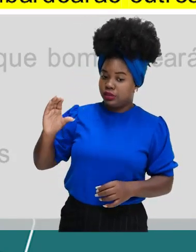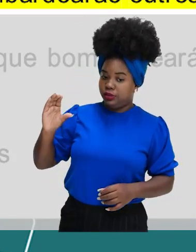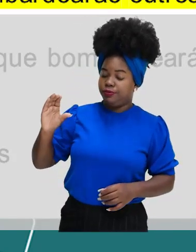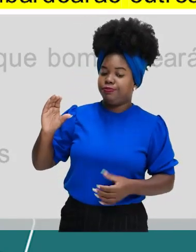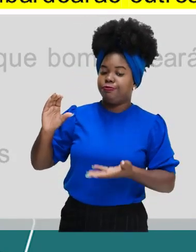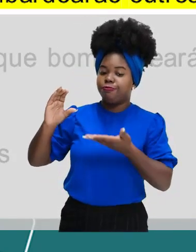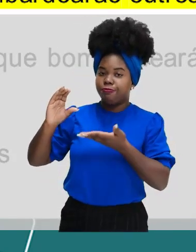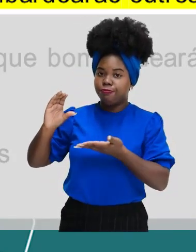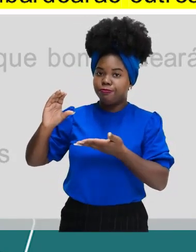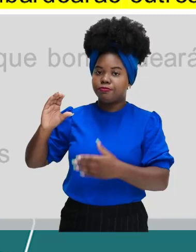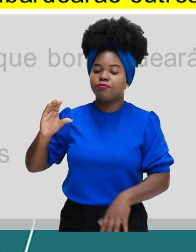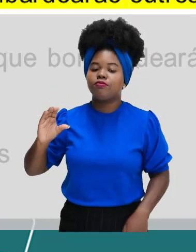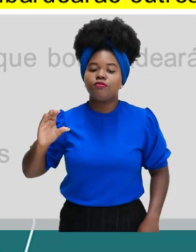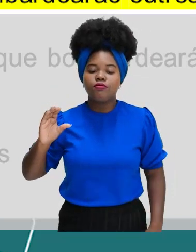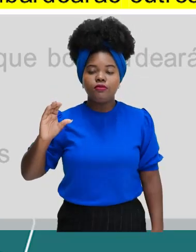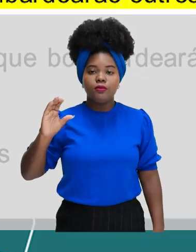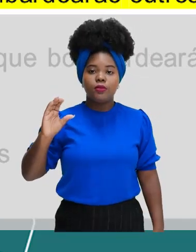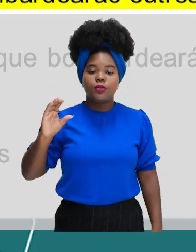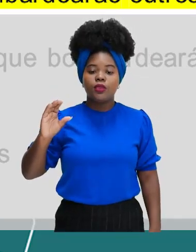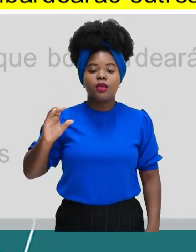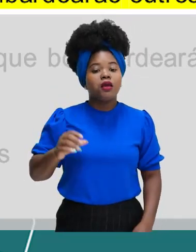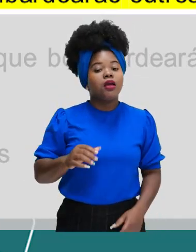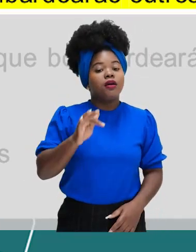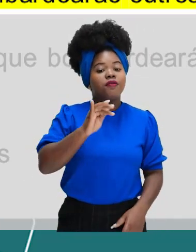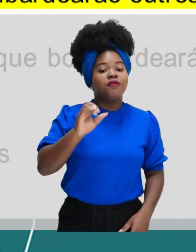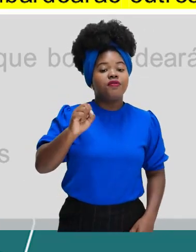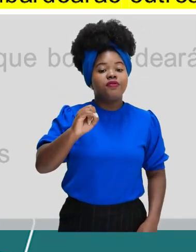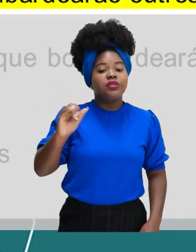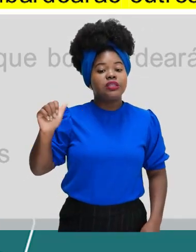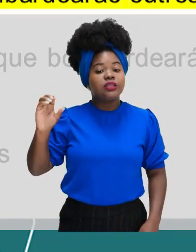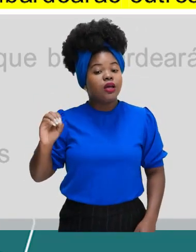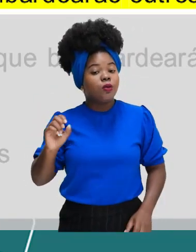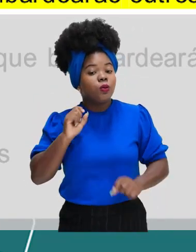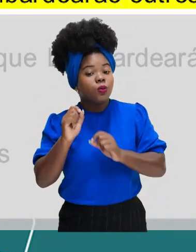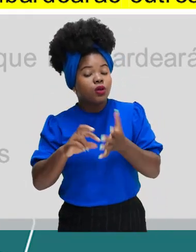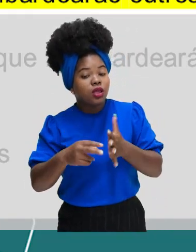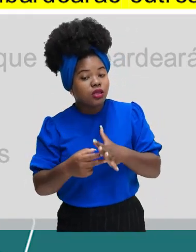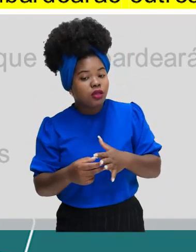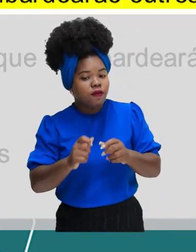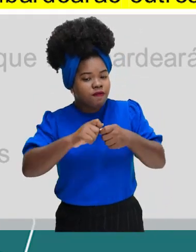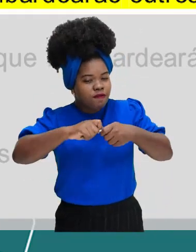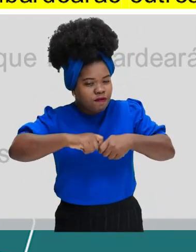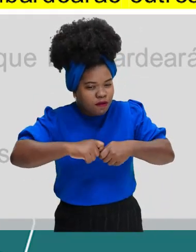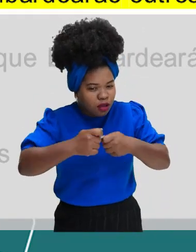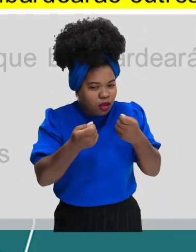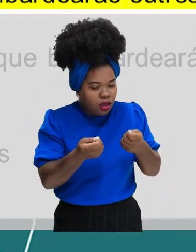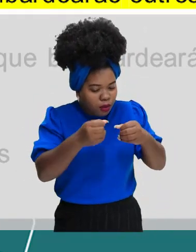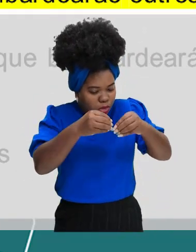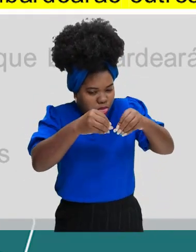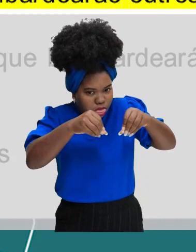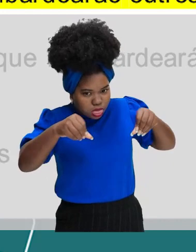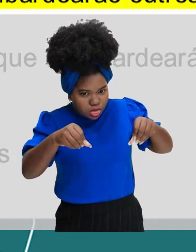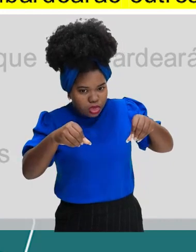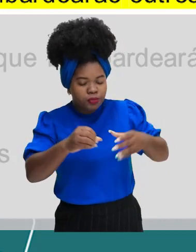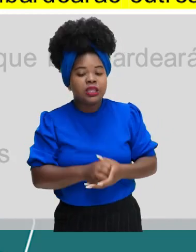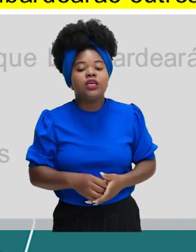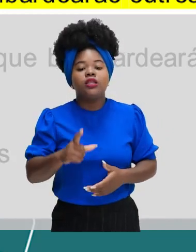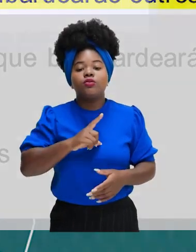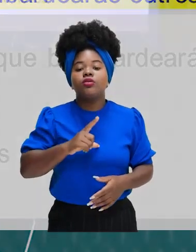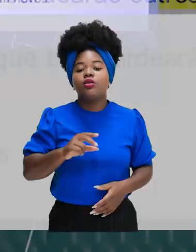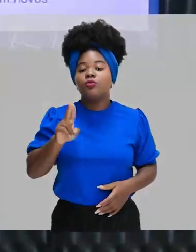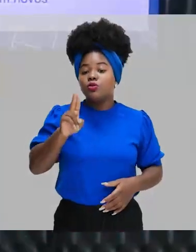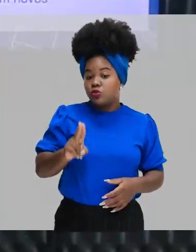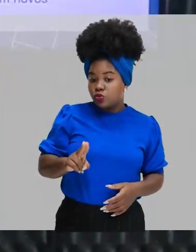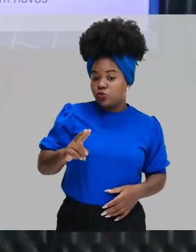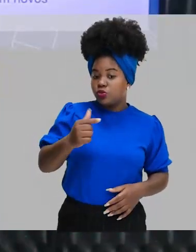fião na fião O que é fião quebra certo na fião do urânio 200 35